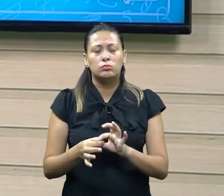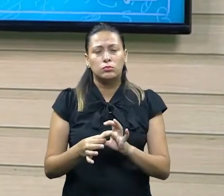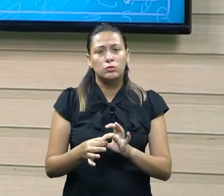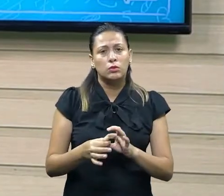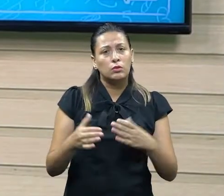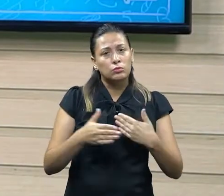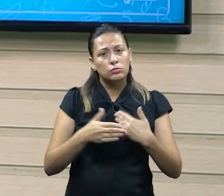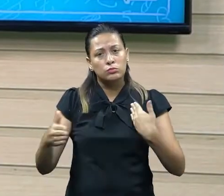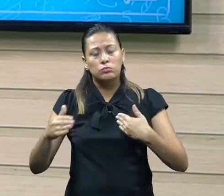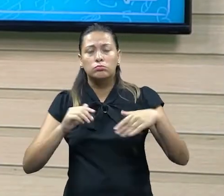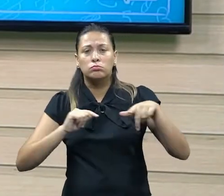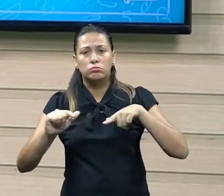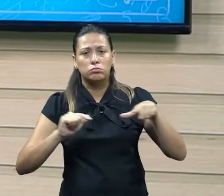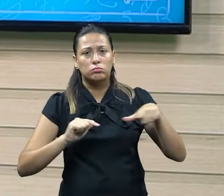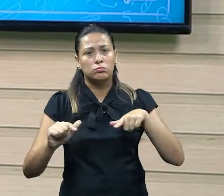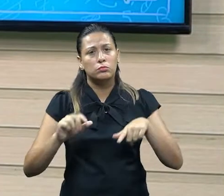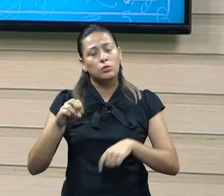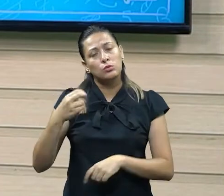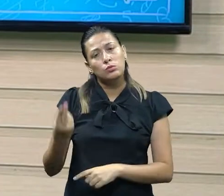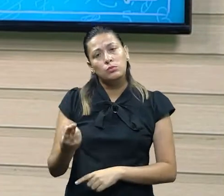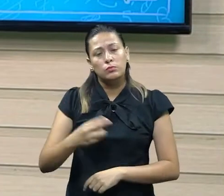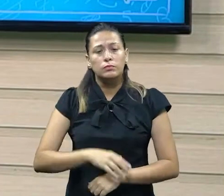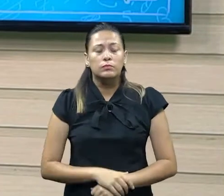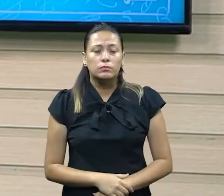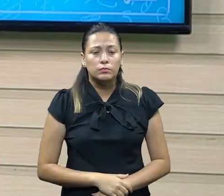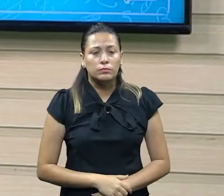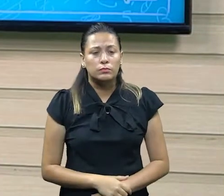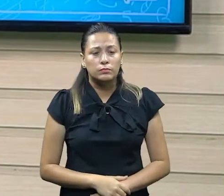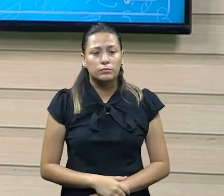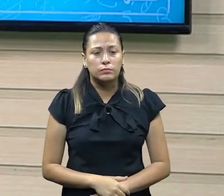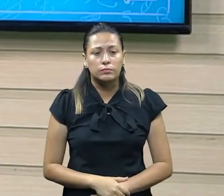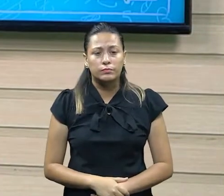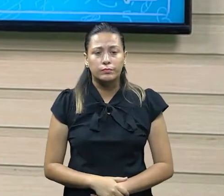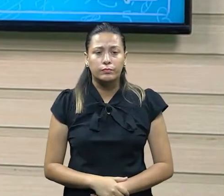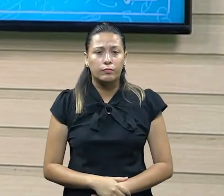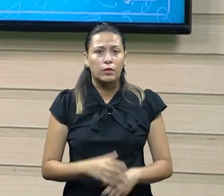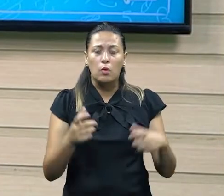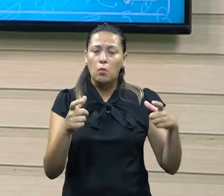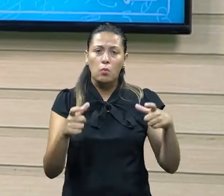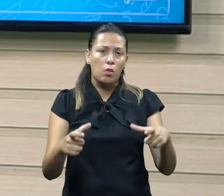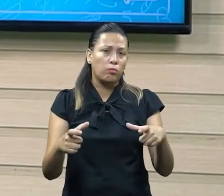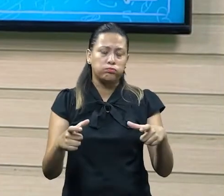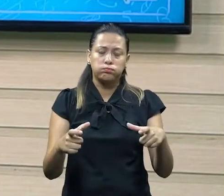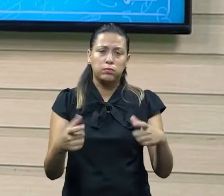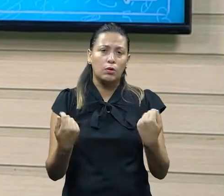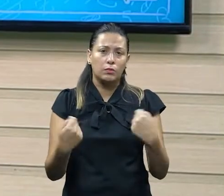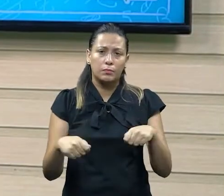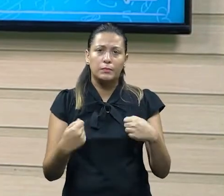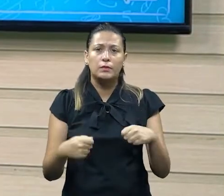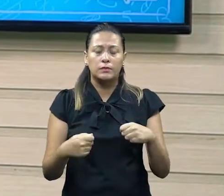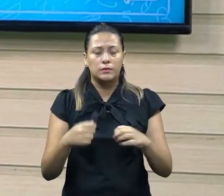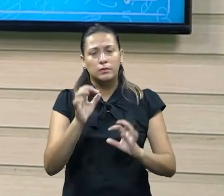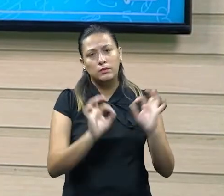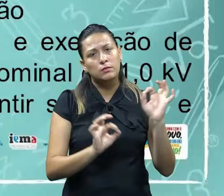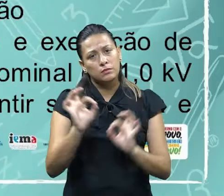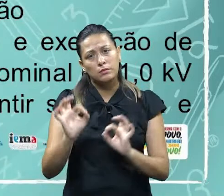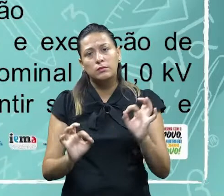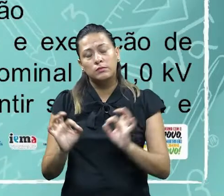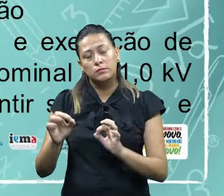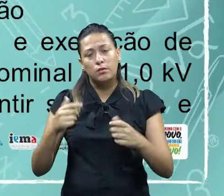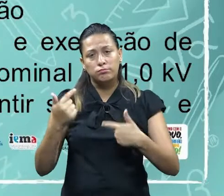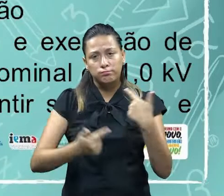ou mesmo em intervenção em algum local que ele precise corrigir, que ele precise atuar.